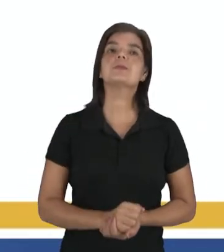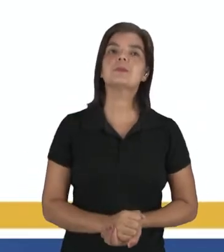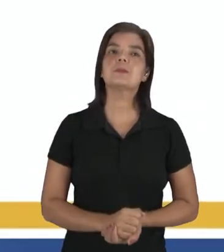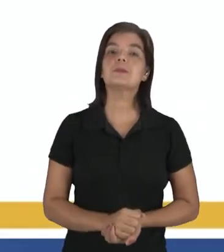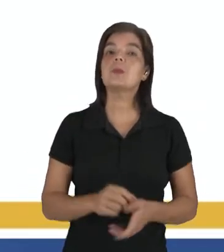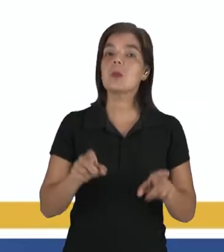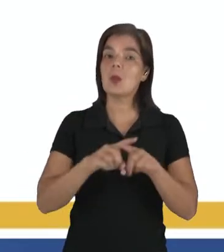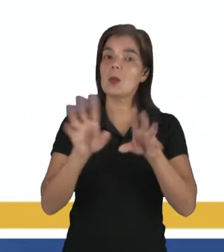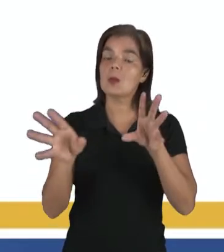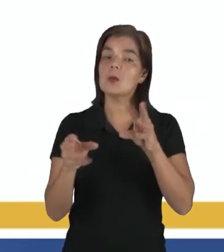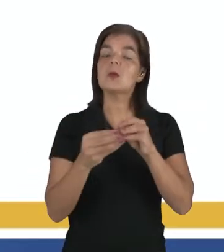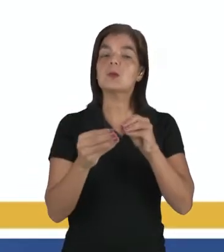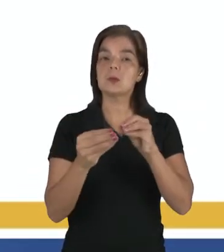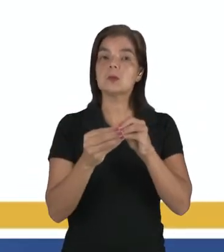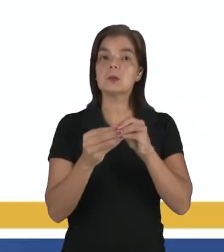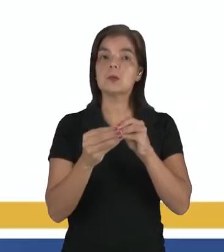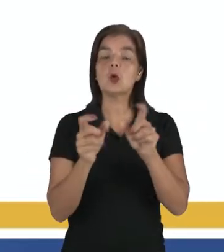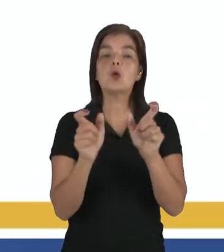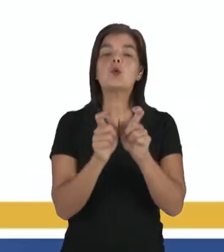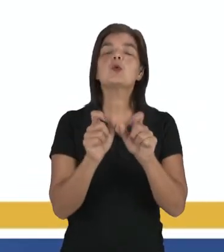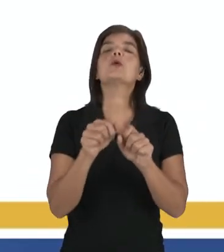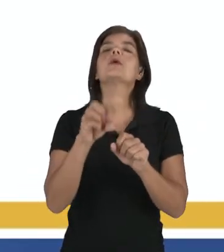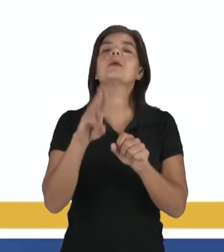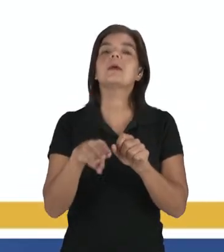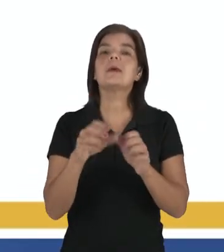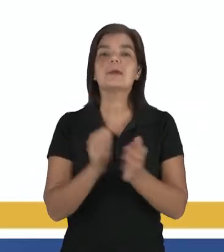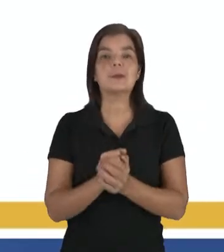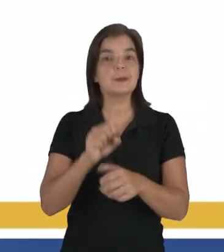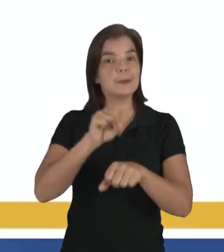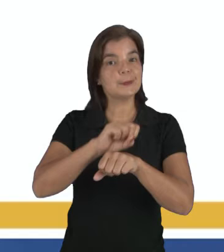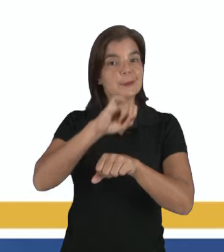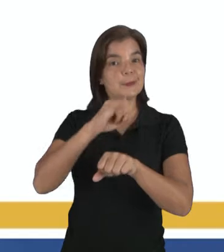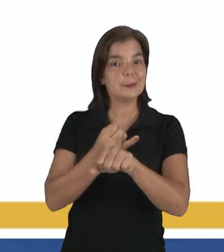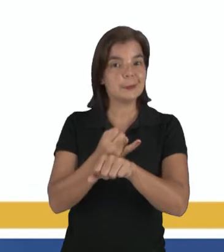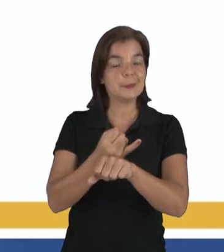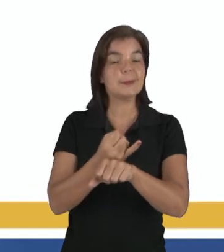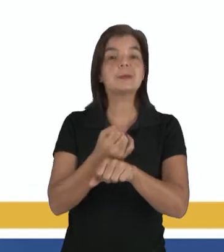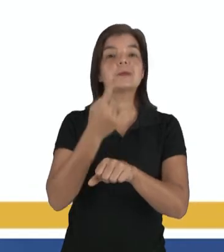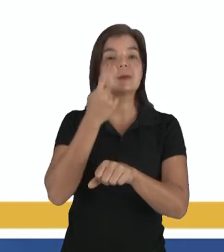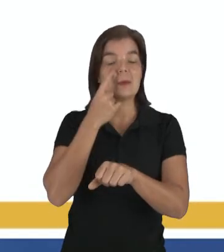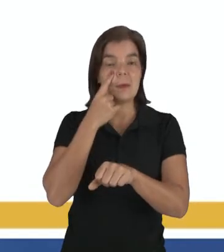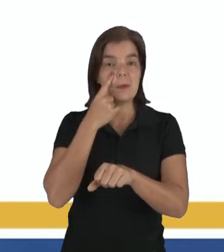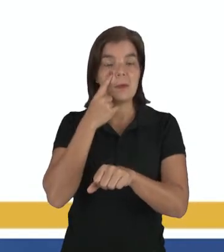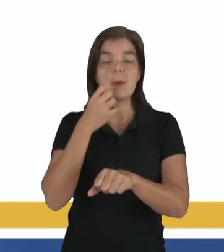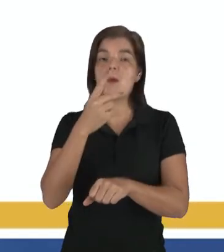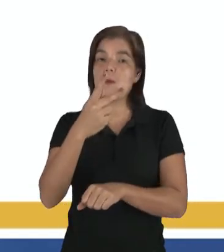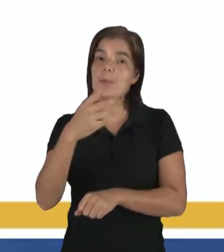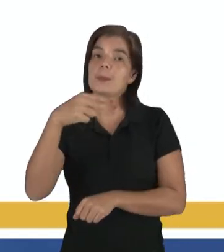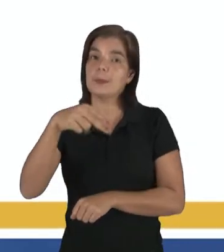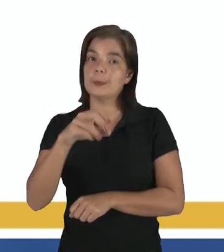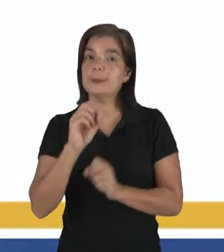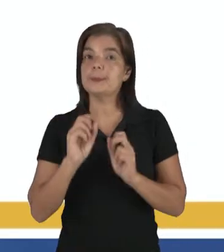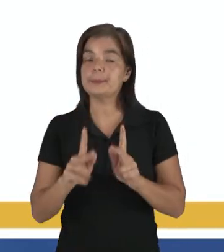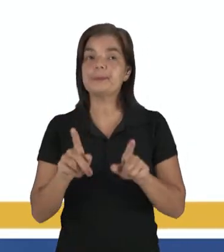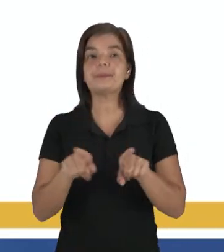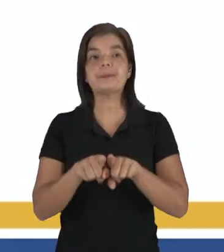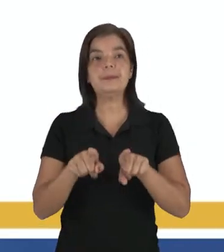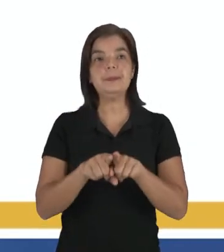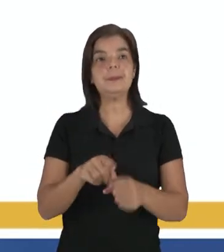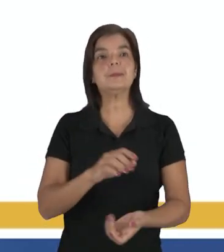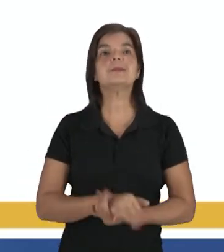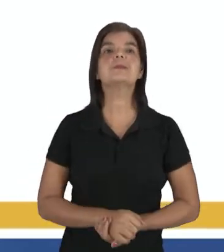re. Essas contrações vão vir grudadas em quem? No sujeito, quando ele vier em forma de pronome, tá? Então, por